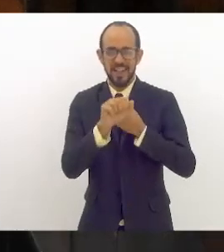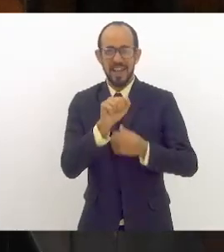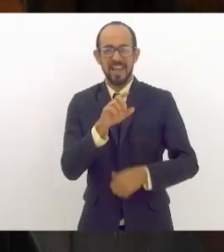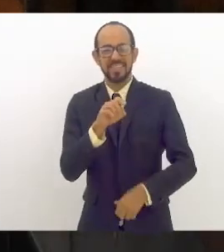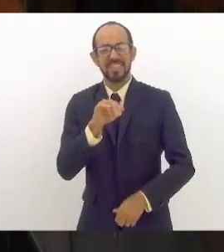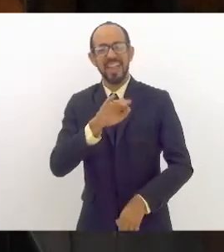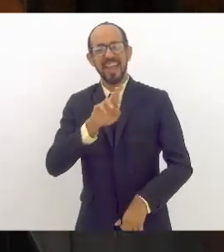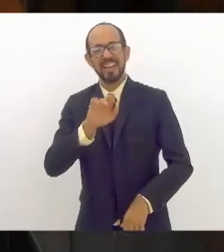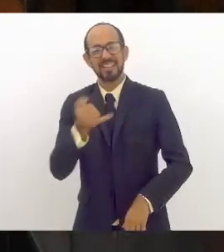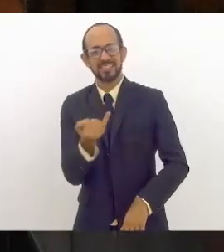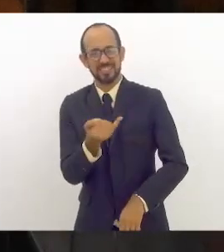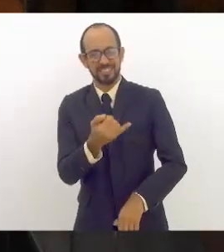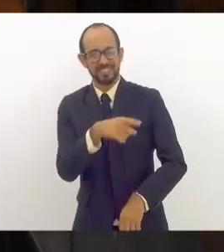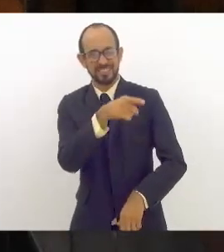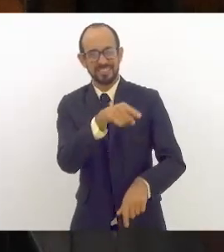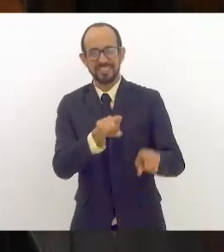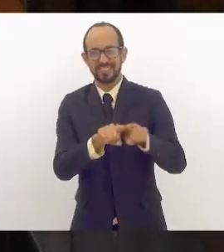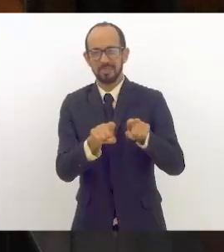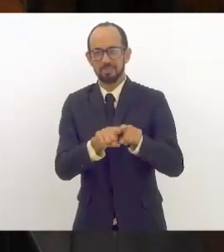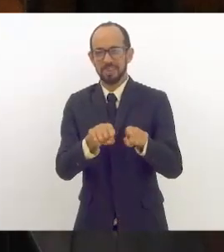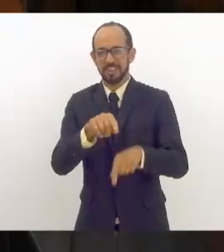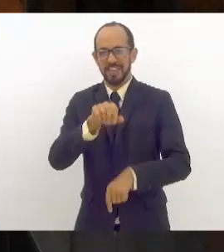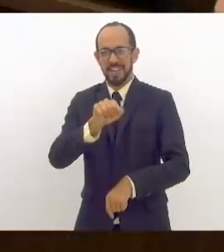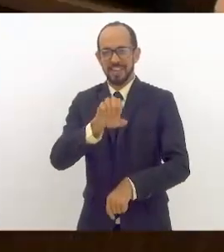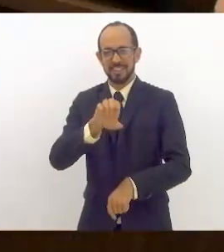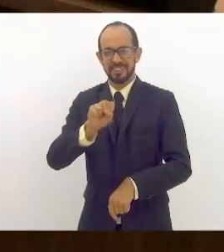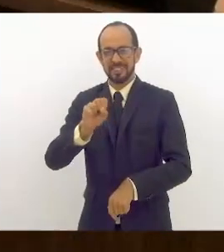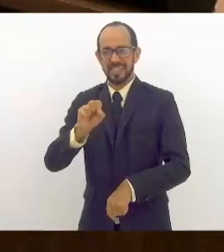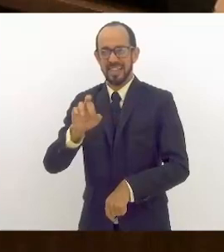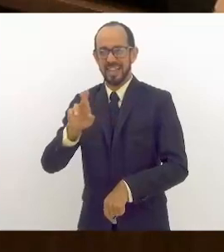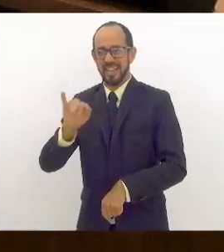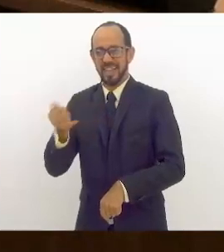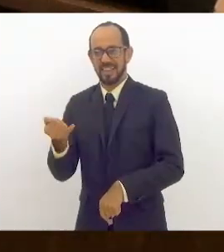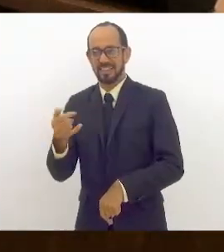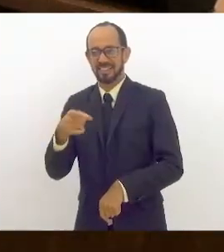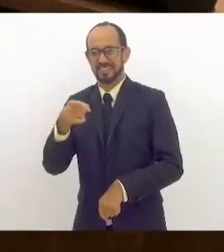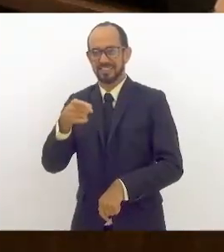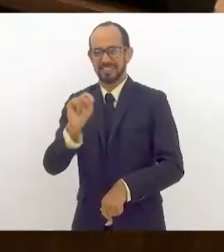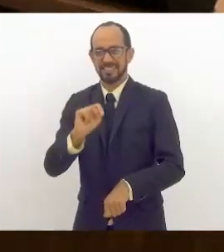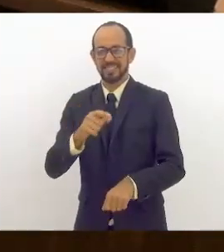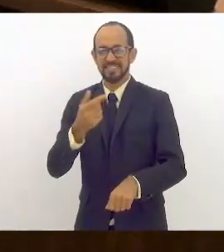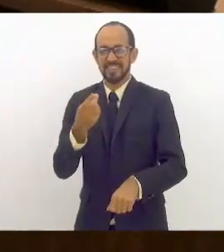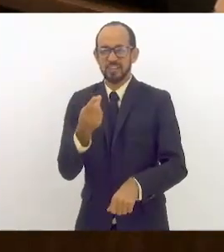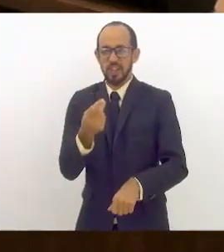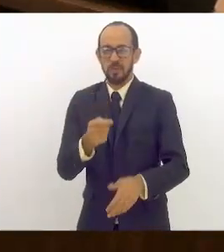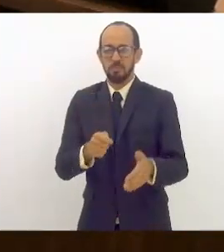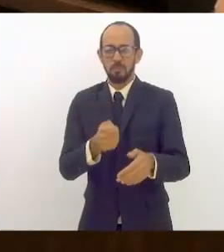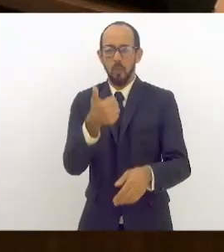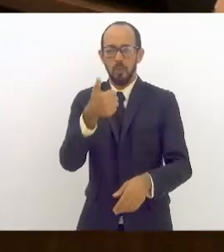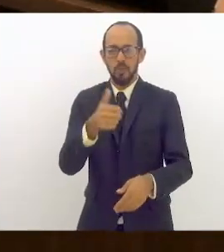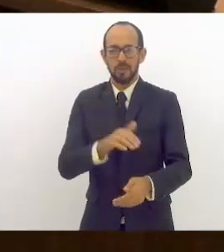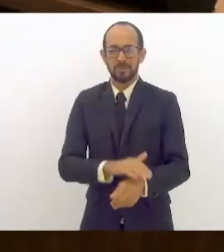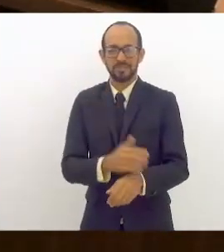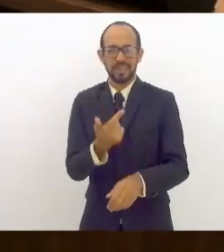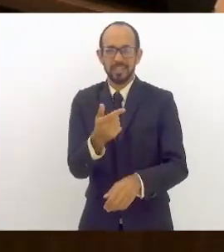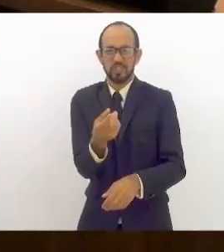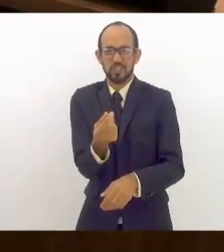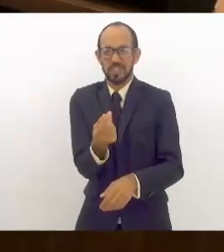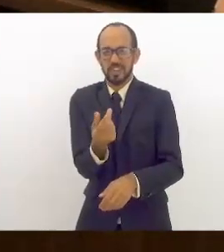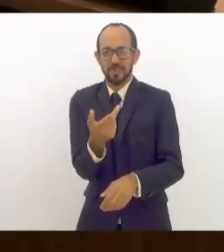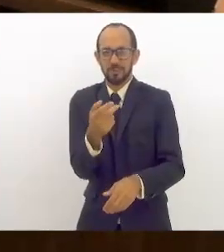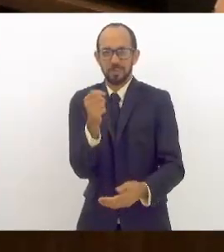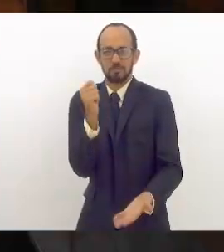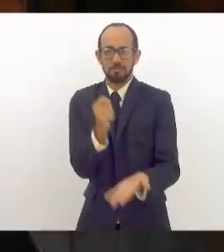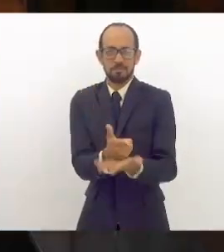elegância pura pessoal Dá Certo Supermercado né tem menos dinheiro Coisa e Tal gente não tem dinheiro nem para meia nem para gravata